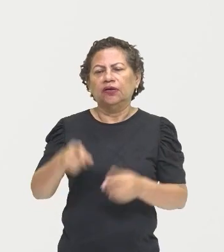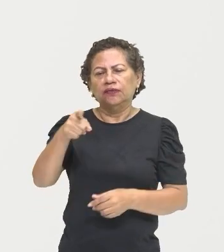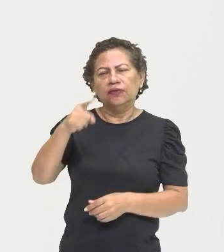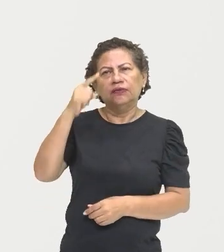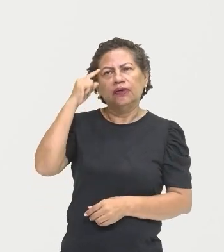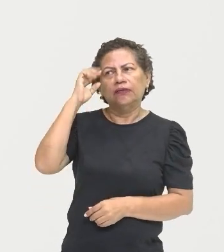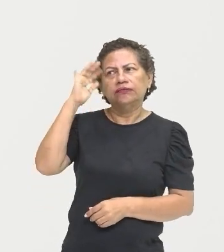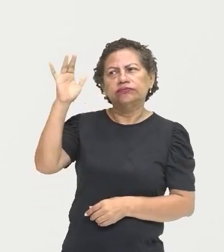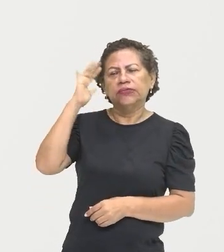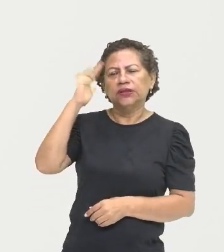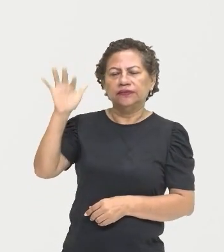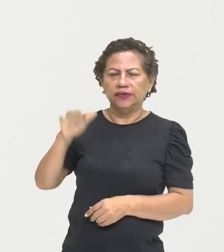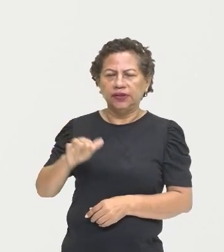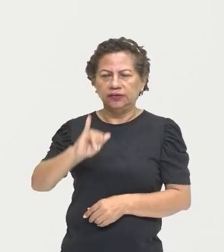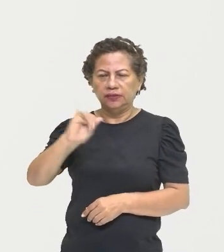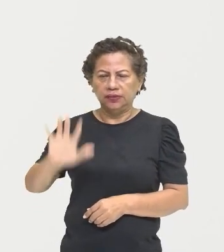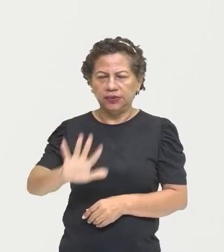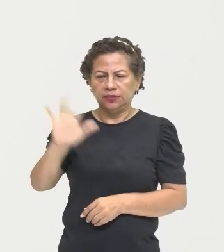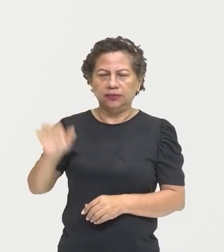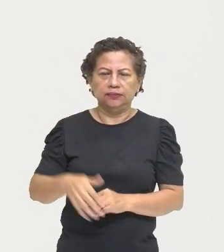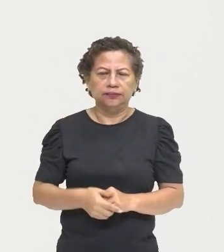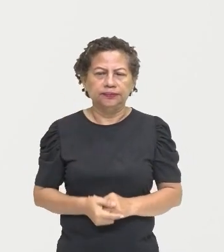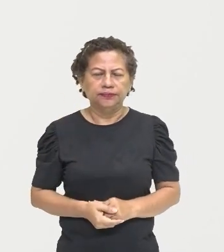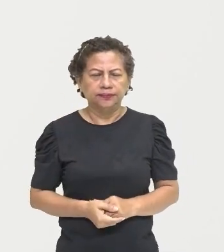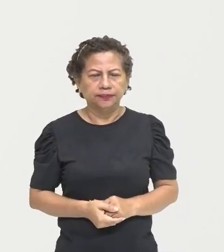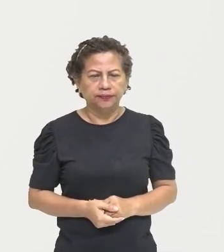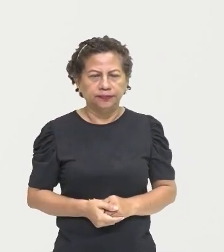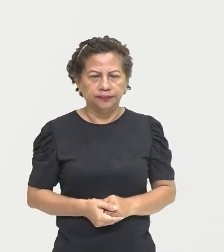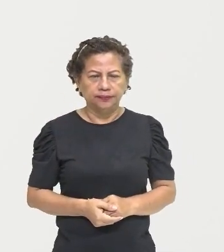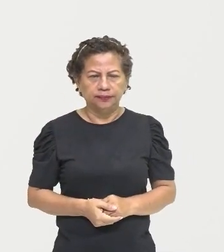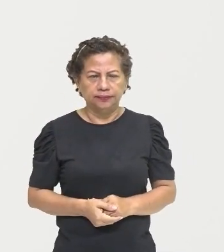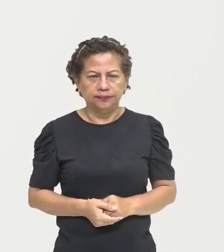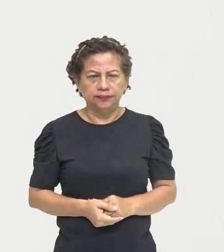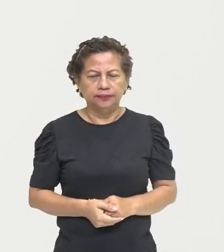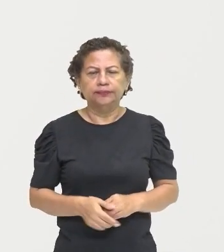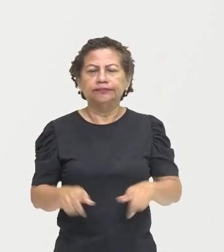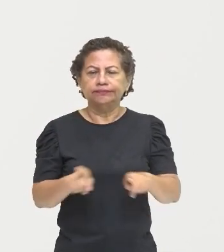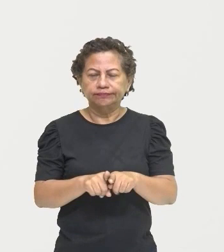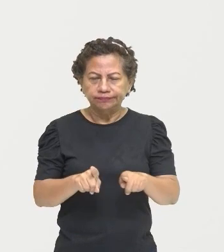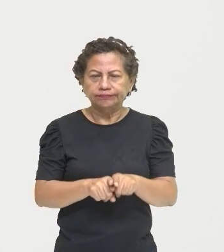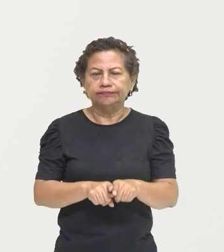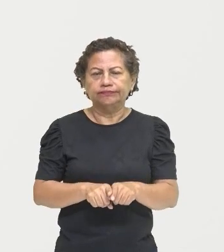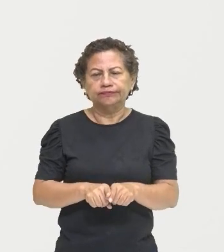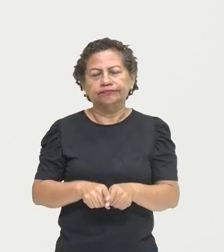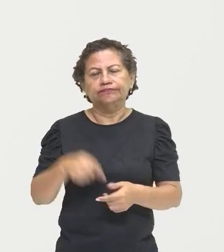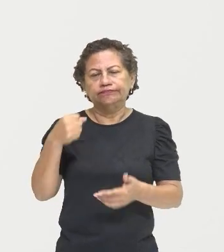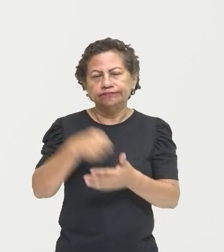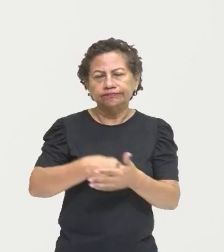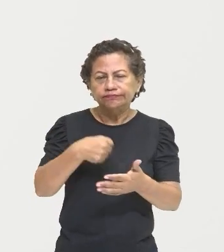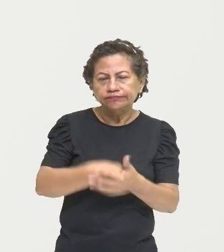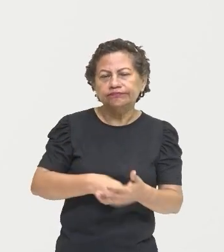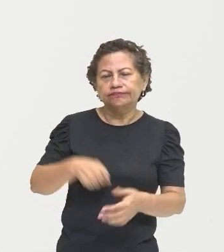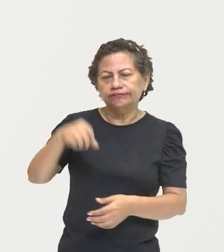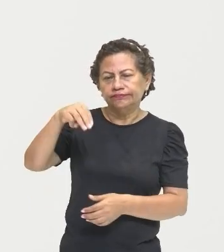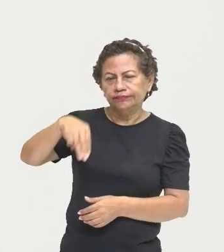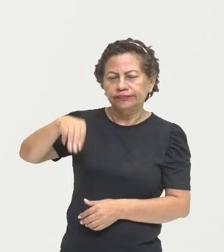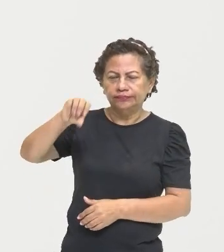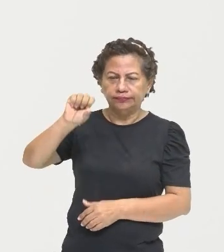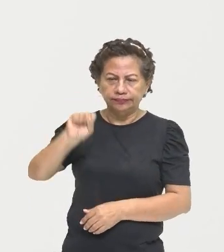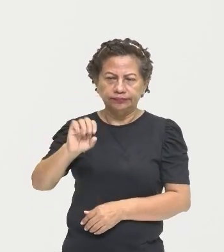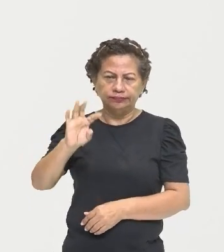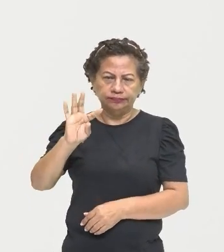a imagem. Bem, temos também a atuação do MST. O MST, ele atua através